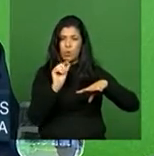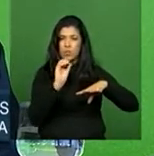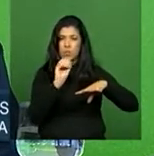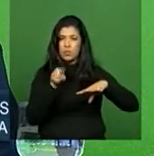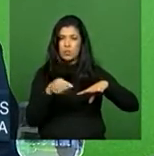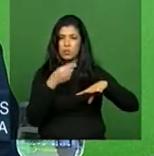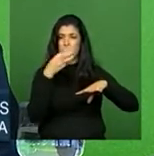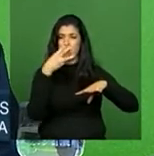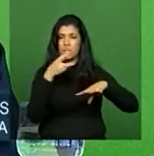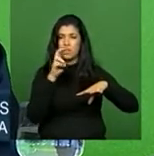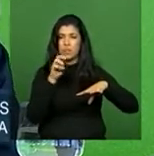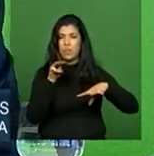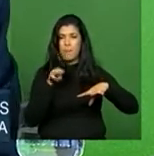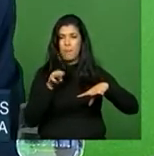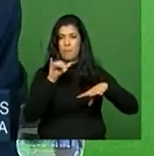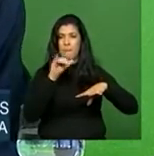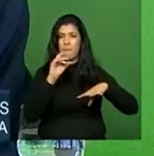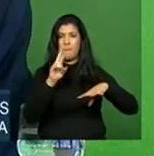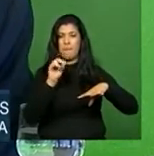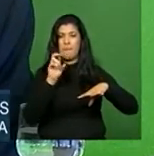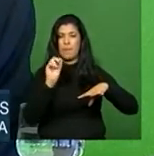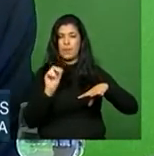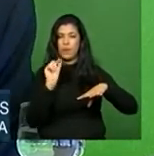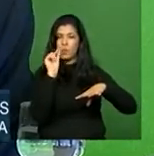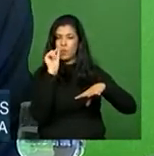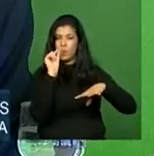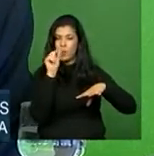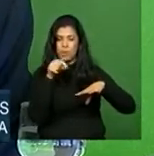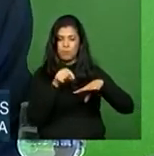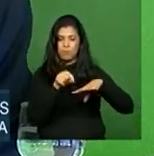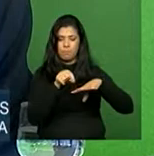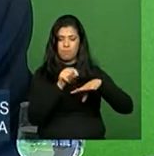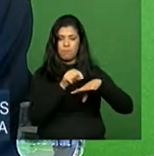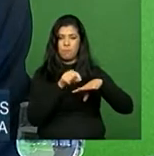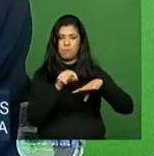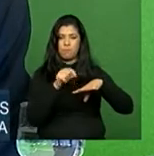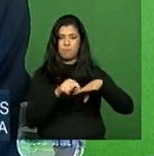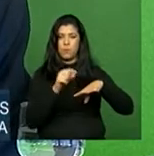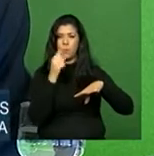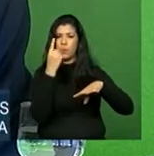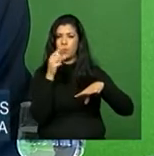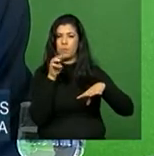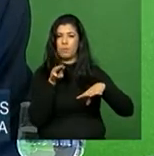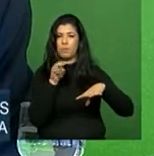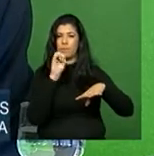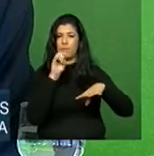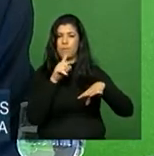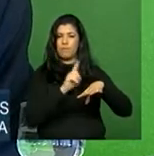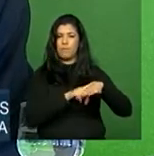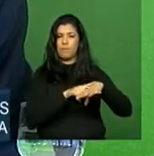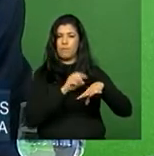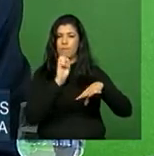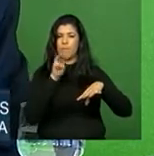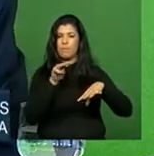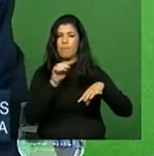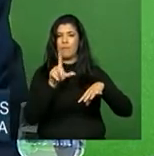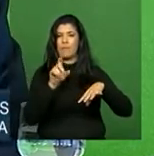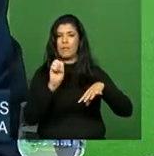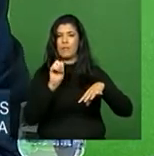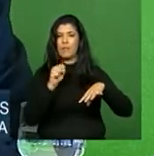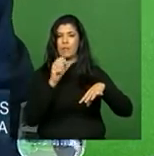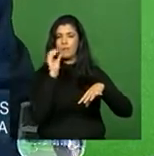um micro que é o singular de micro é um milésimo do milímetros